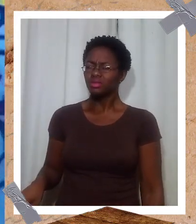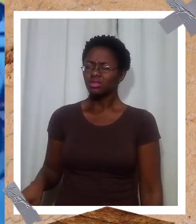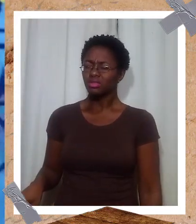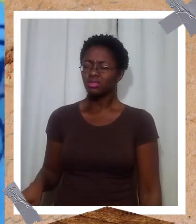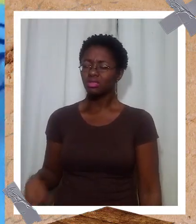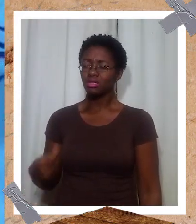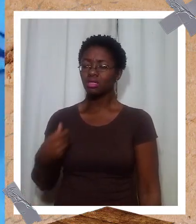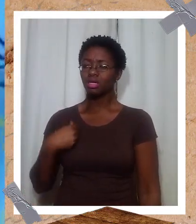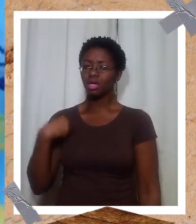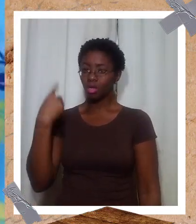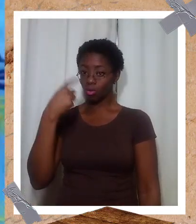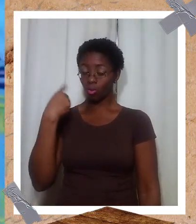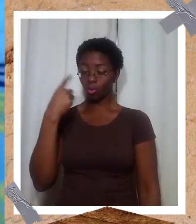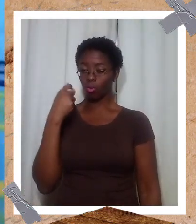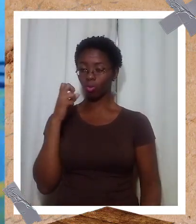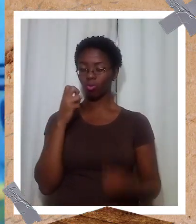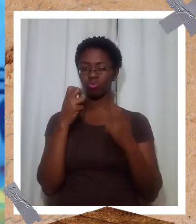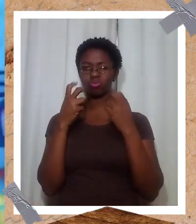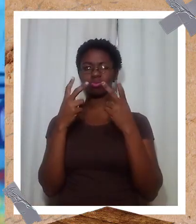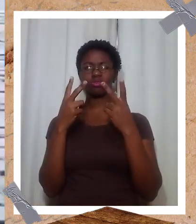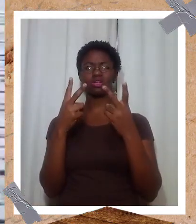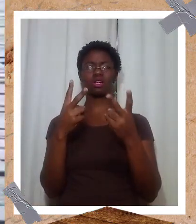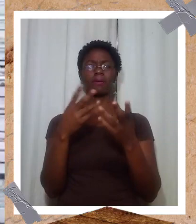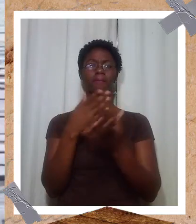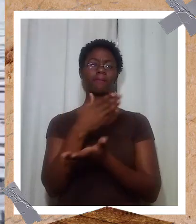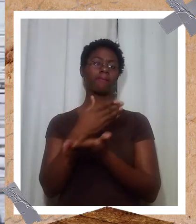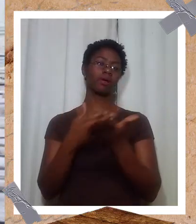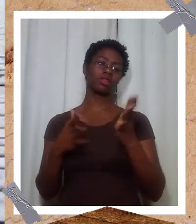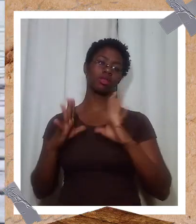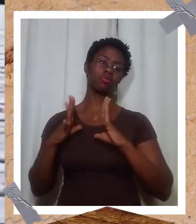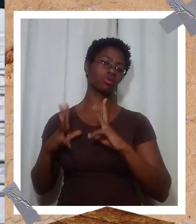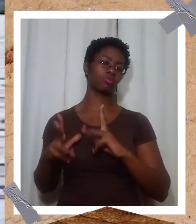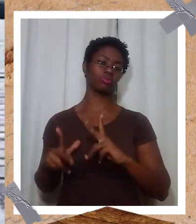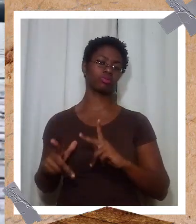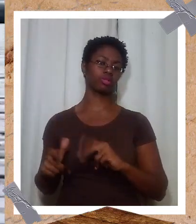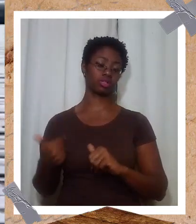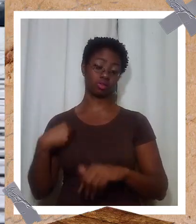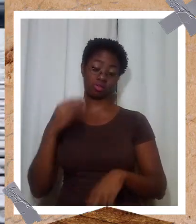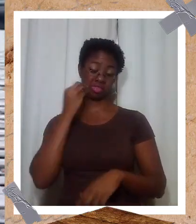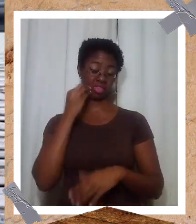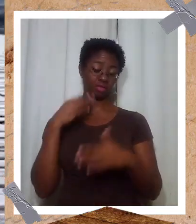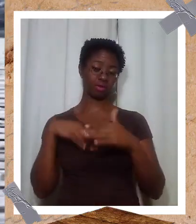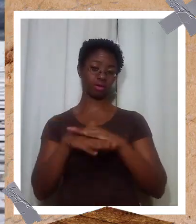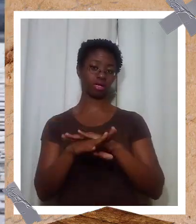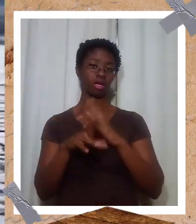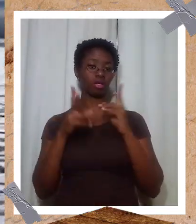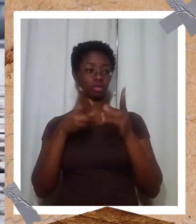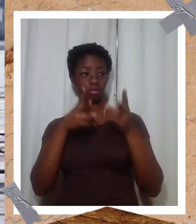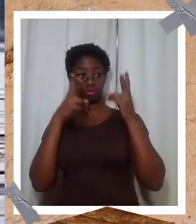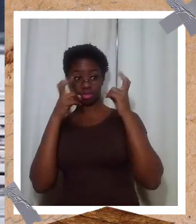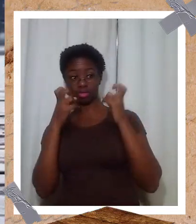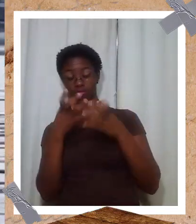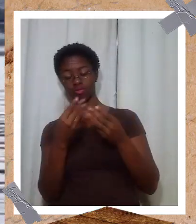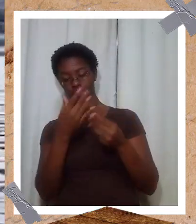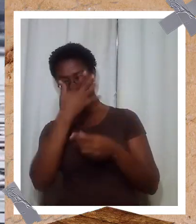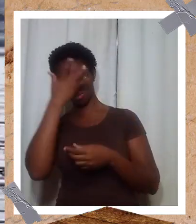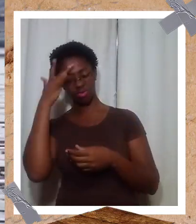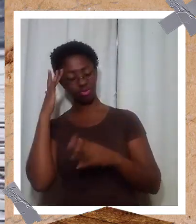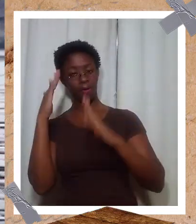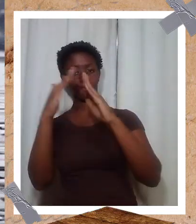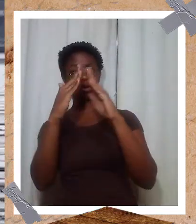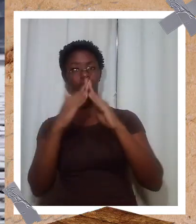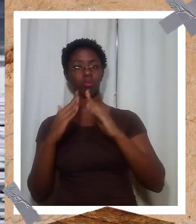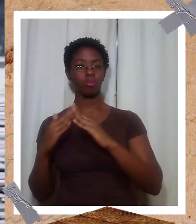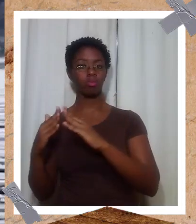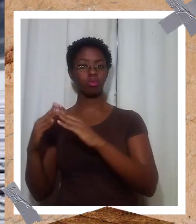um pouco da ingenuidade que insistia em preservar. Pude então perceber que muitos habitantes das casas de alvenaria